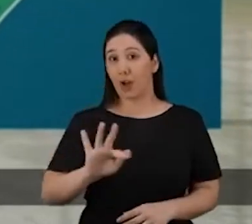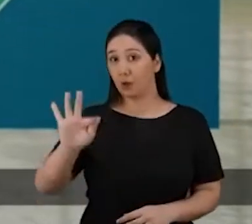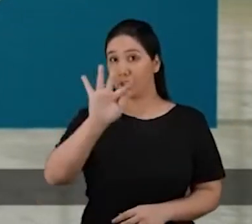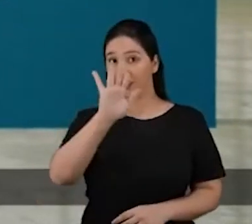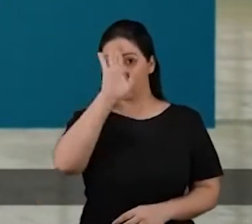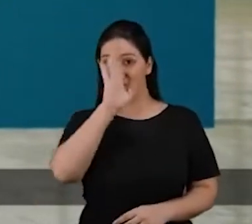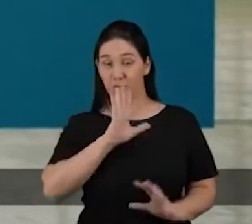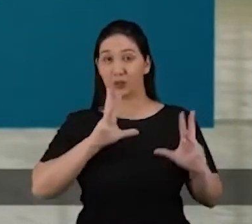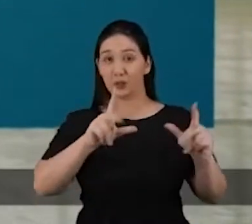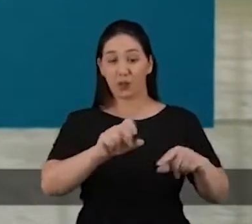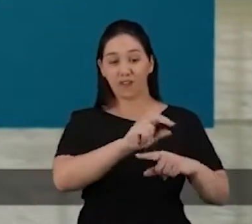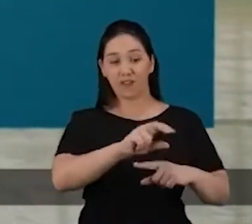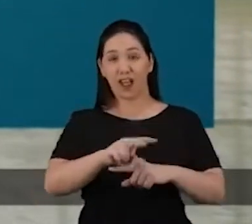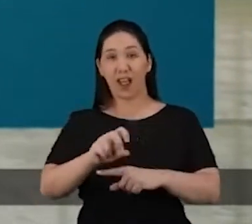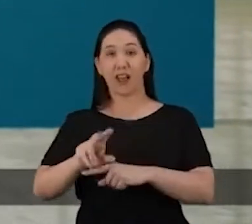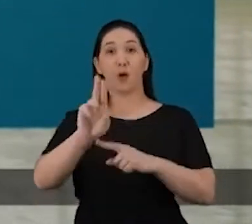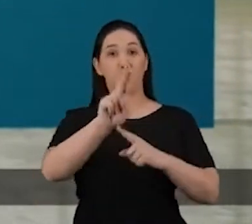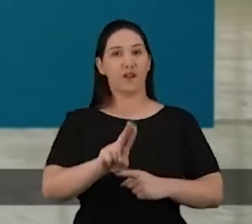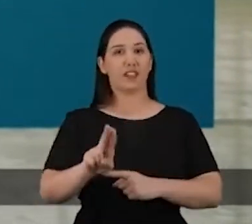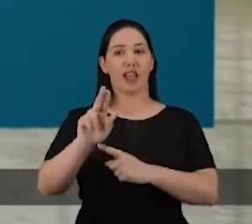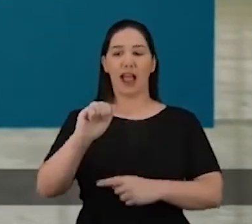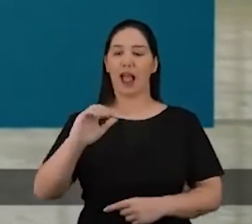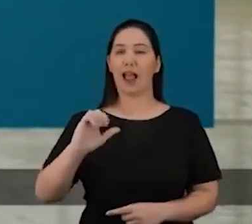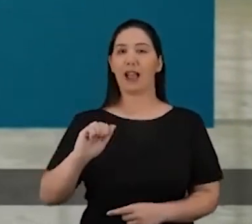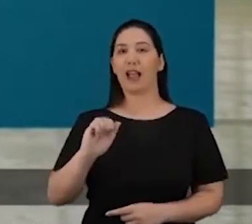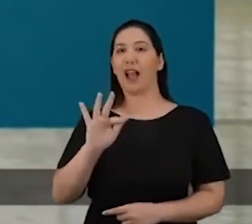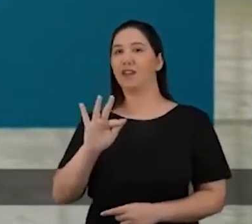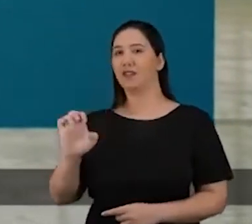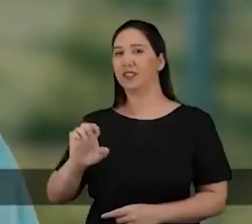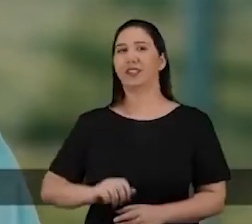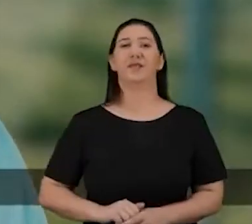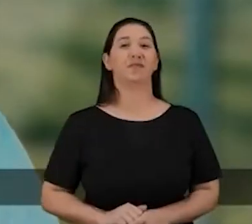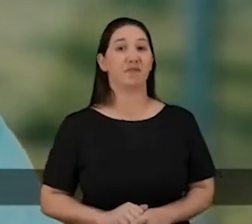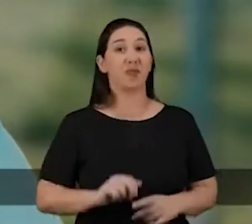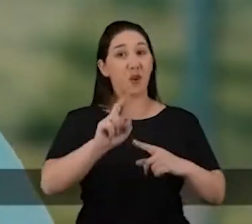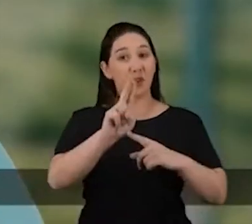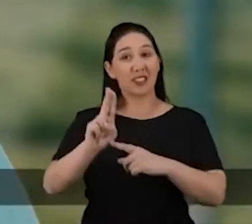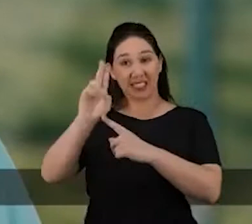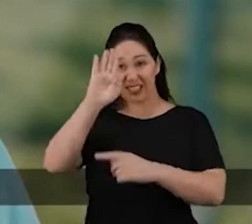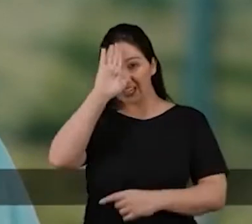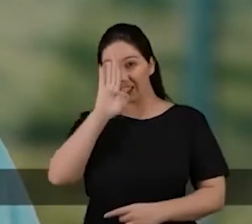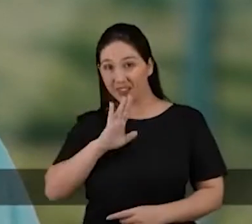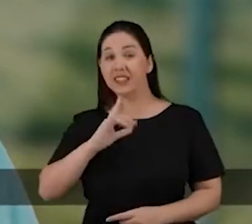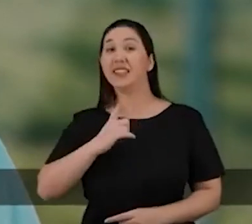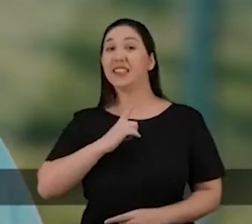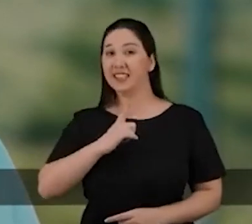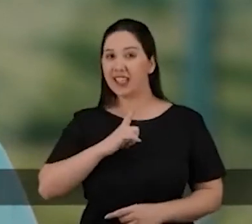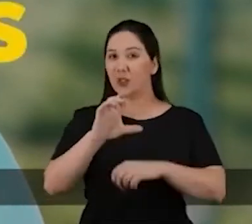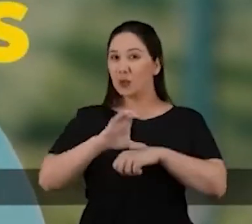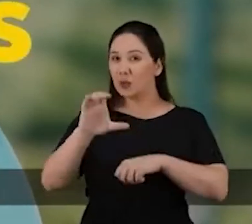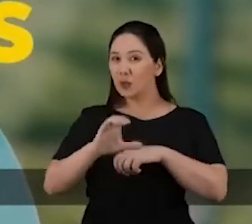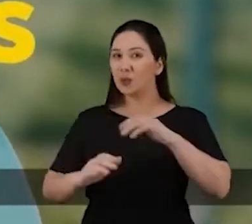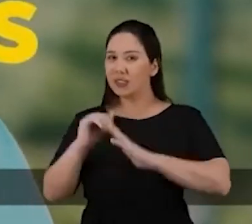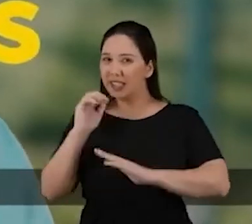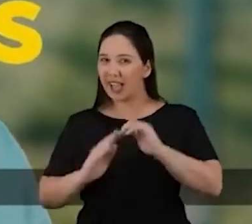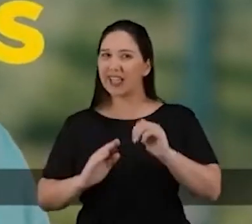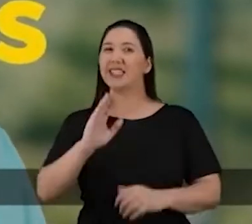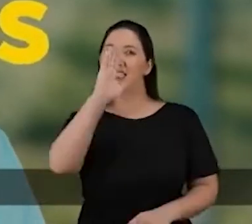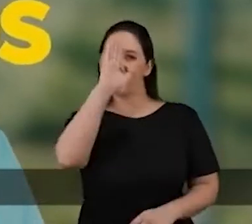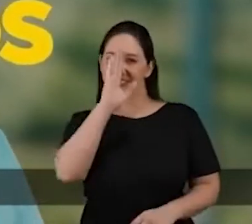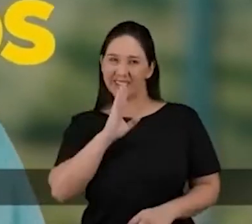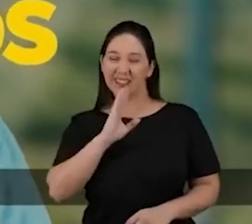Faculdade Gratuita em todas as vagas das universidades da ACAF. Com a faculdade gratuita e os cursos